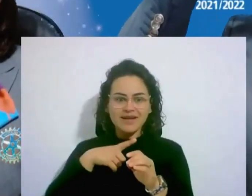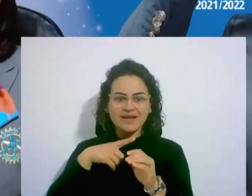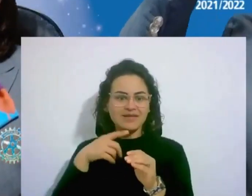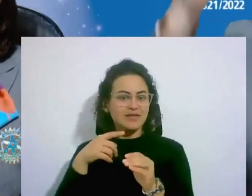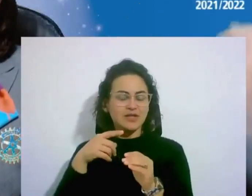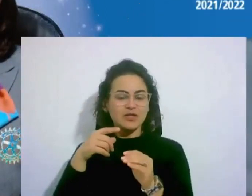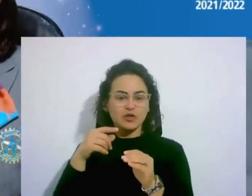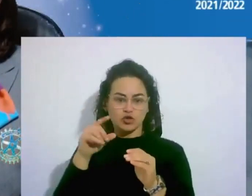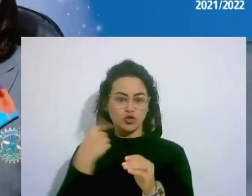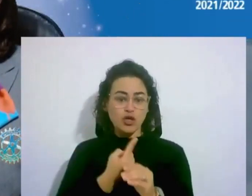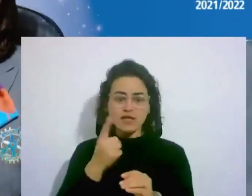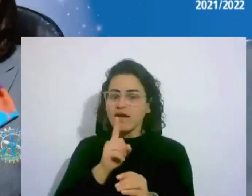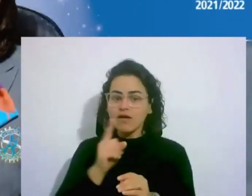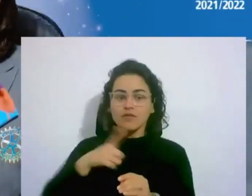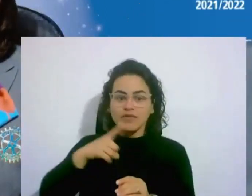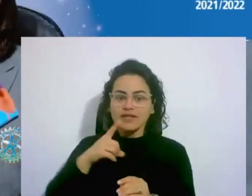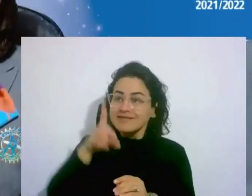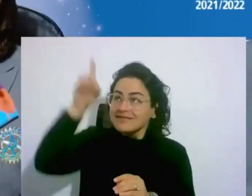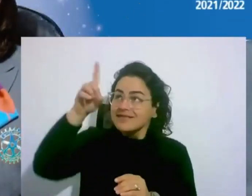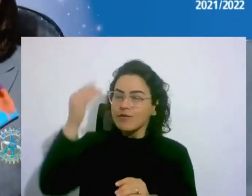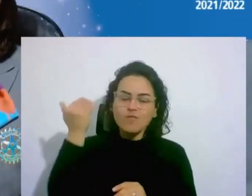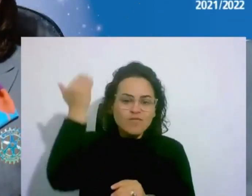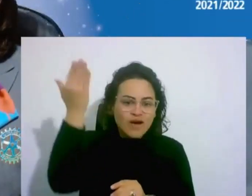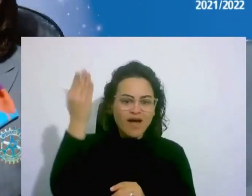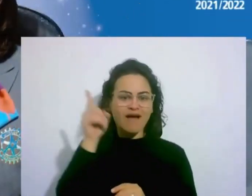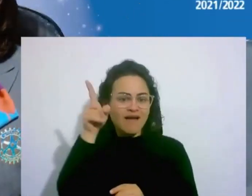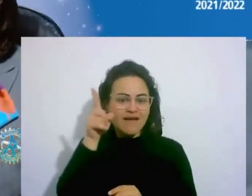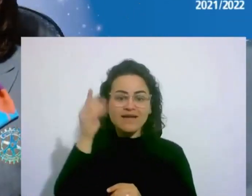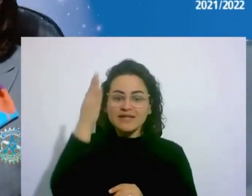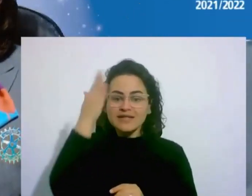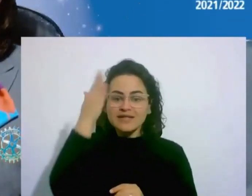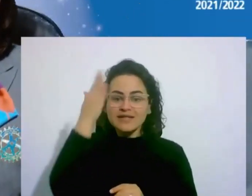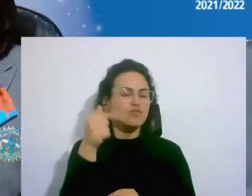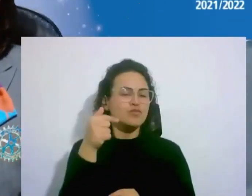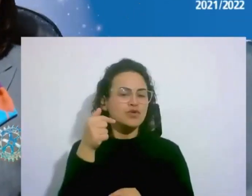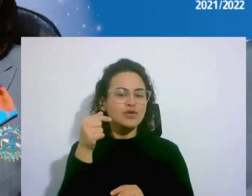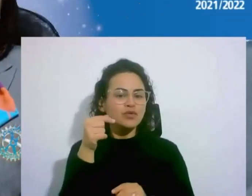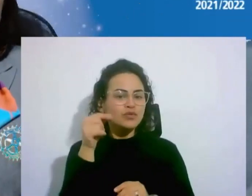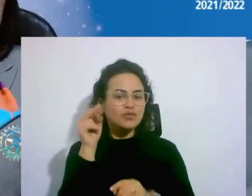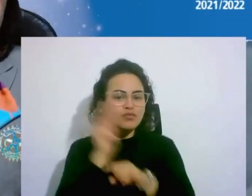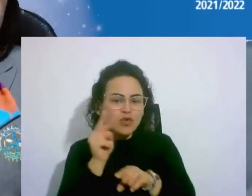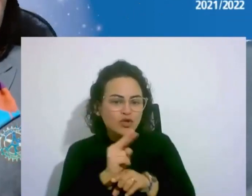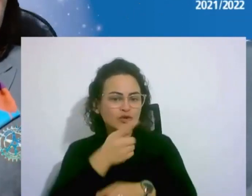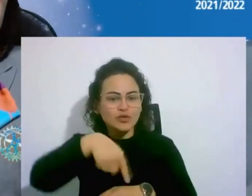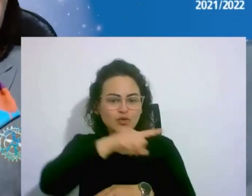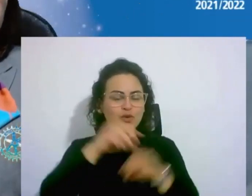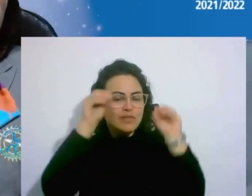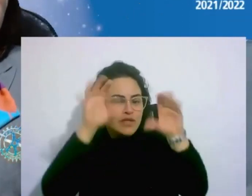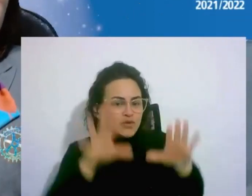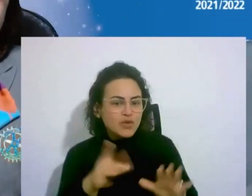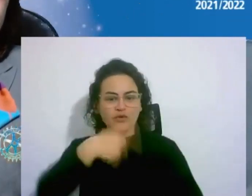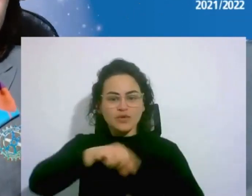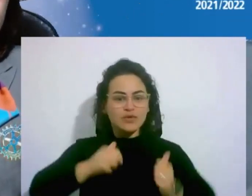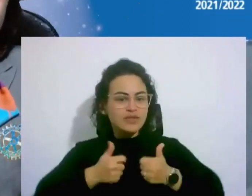pensamentos, que acalenta nossos sentimentos e que abençoa nossos projetos e ações. E